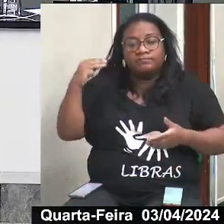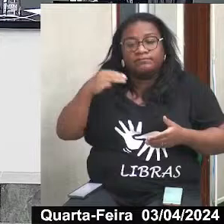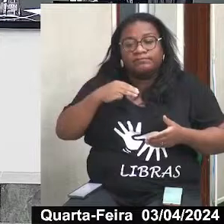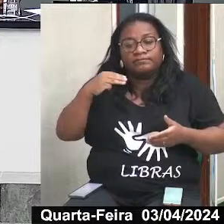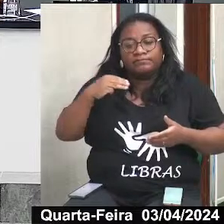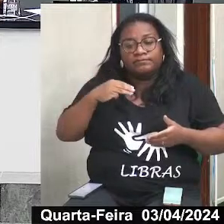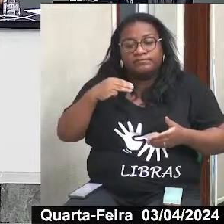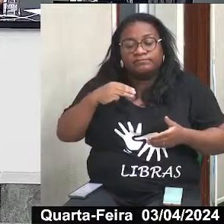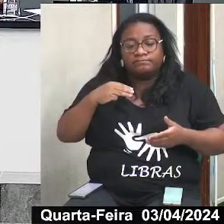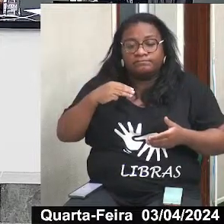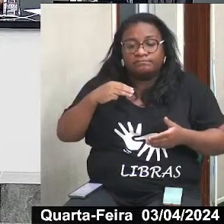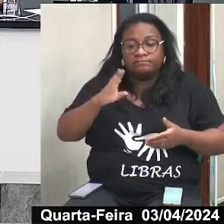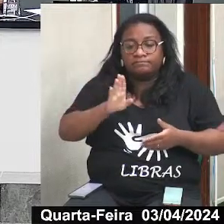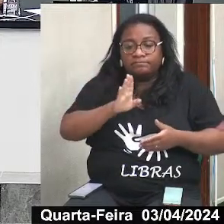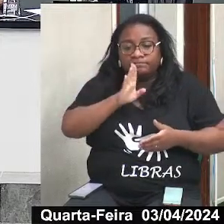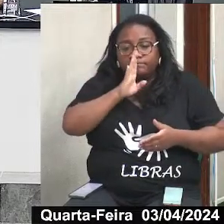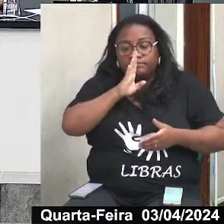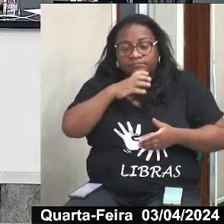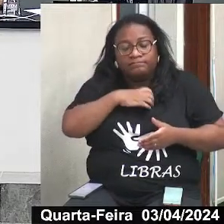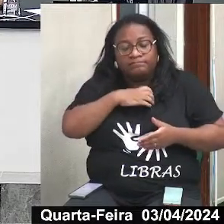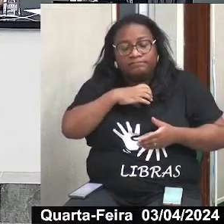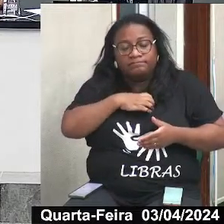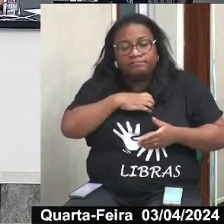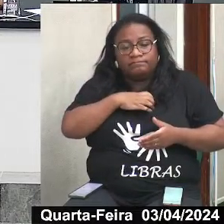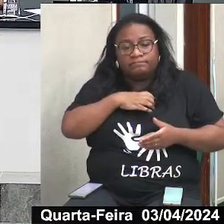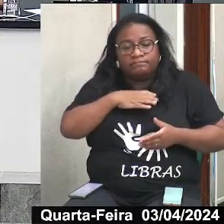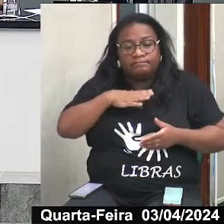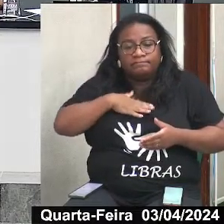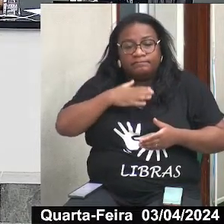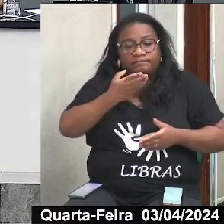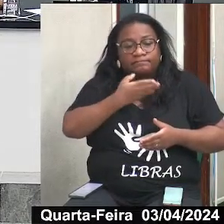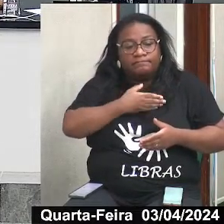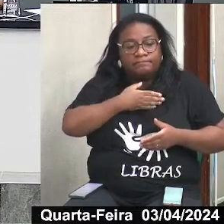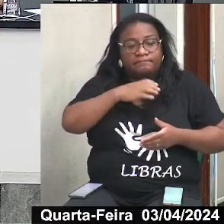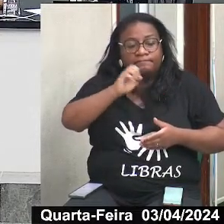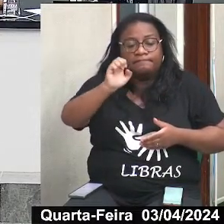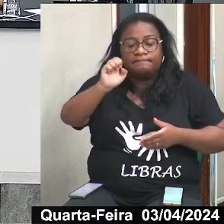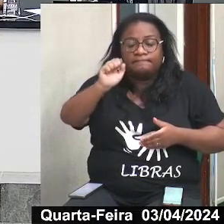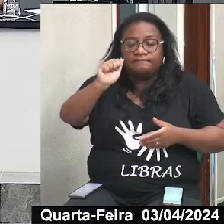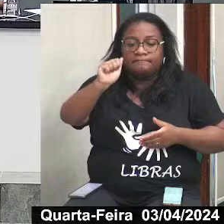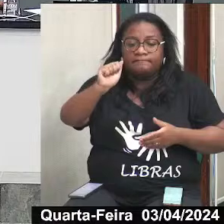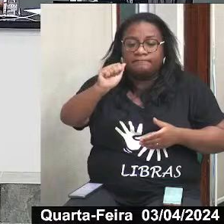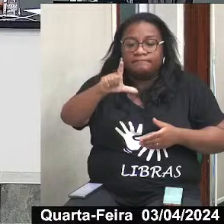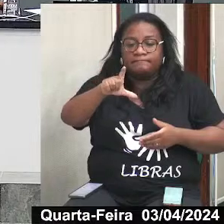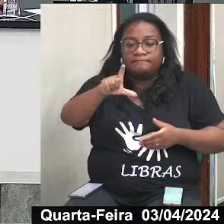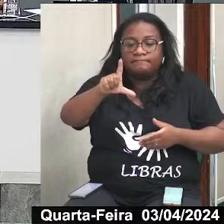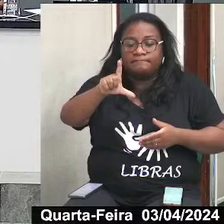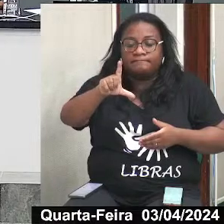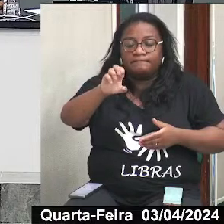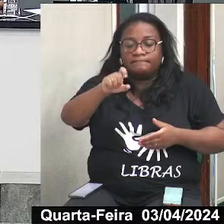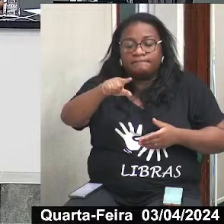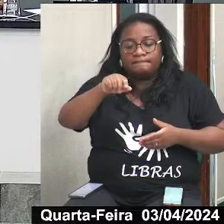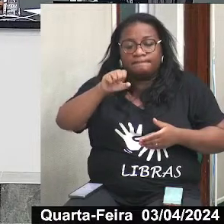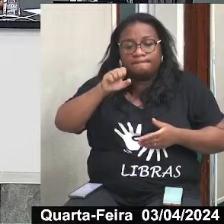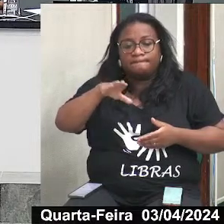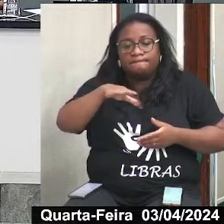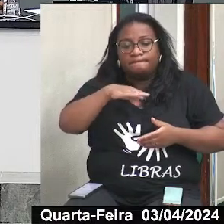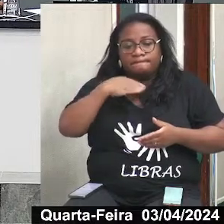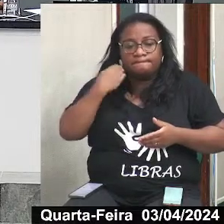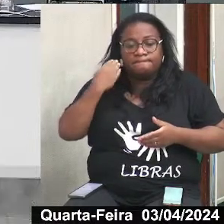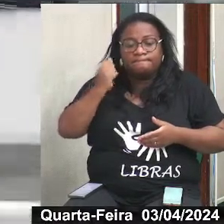de silêncio pela morte do meu amigo Alexandro, filho da nossa amiga